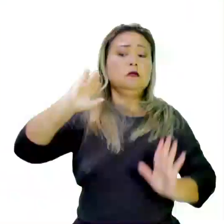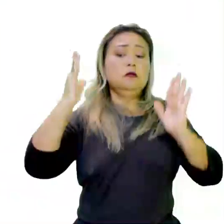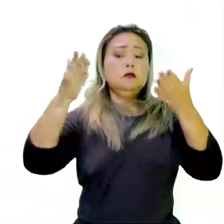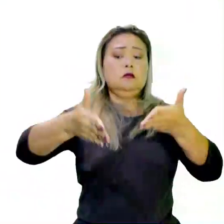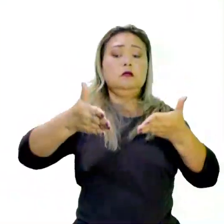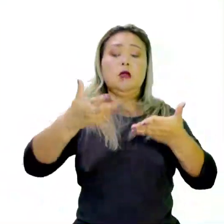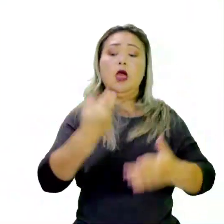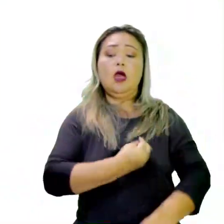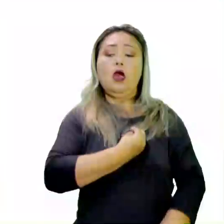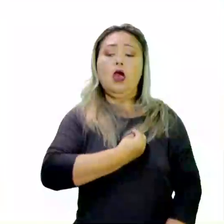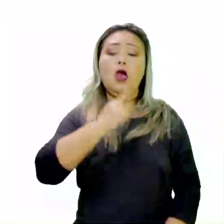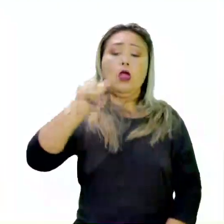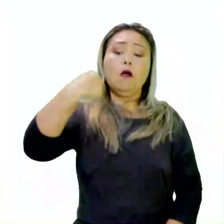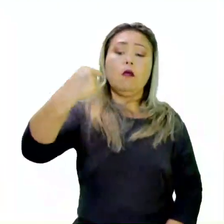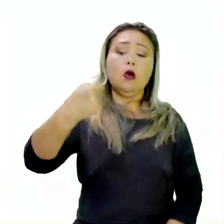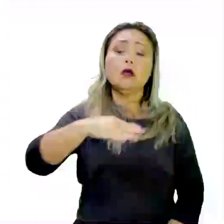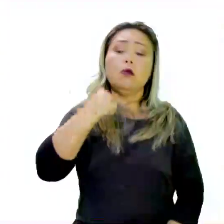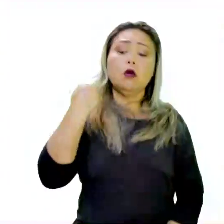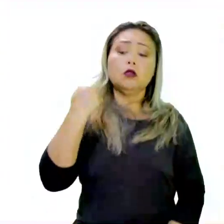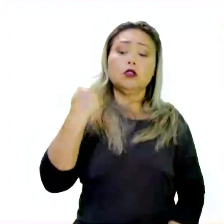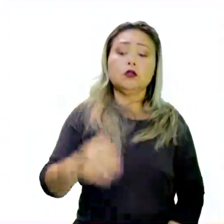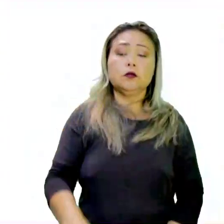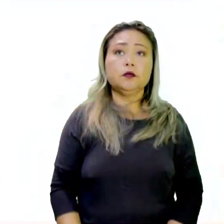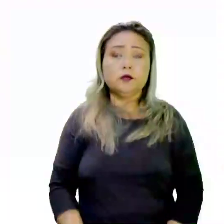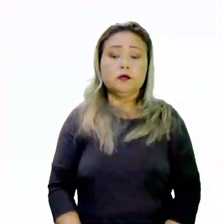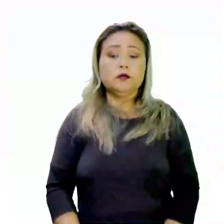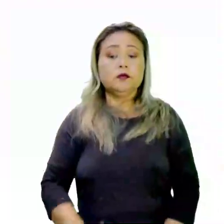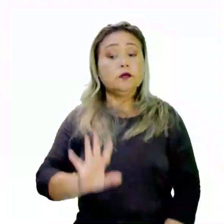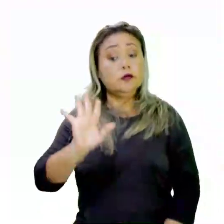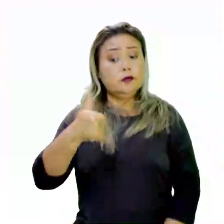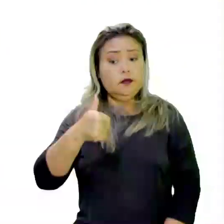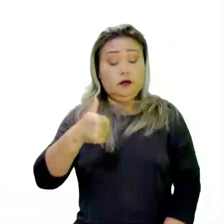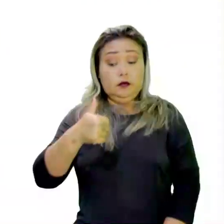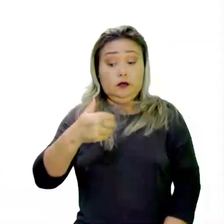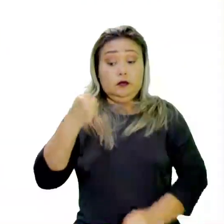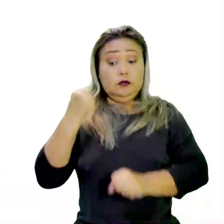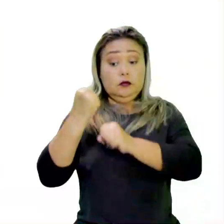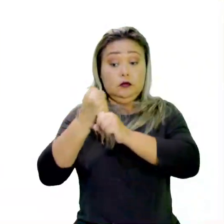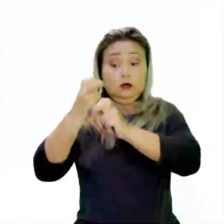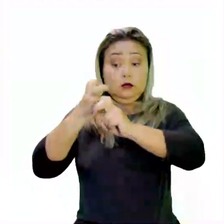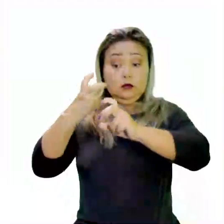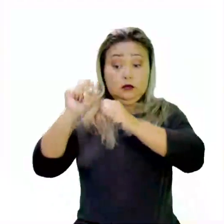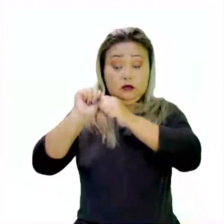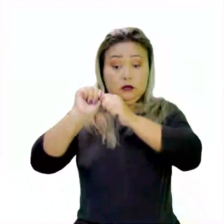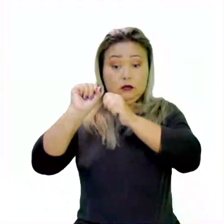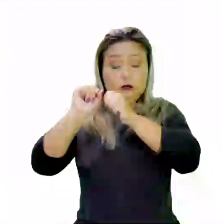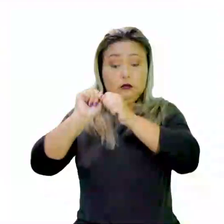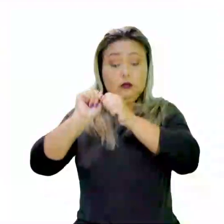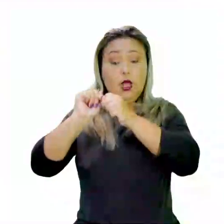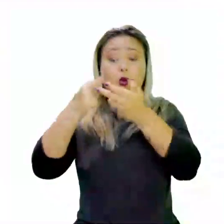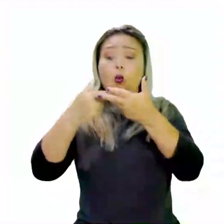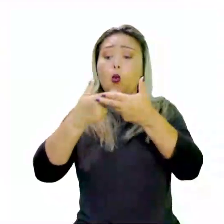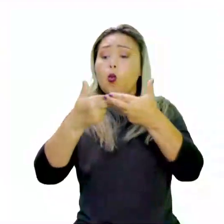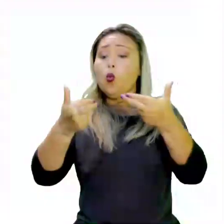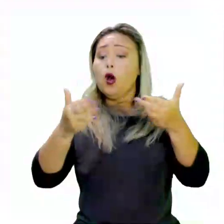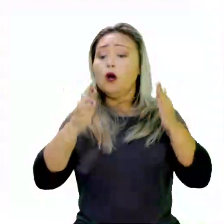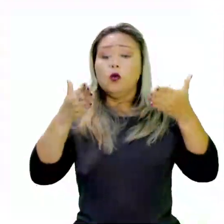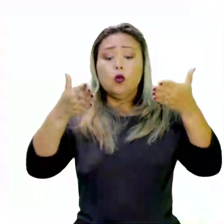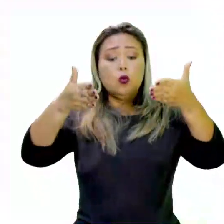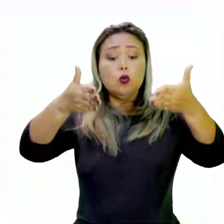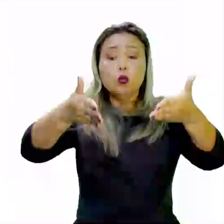dedicada à vida após a morte. Na arquitetura foram realizados vários